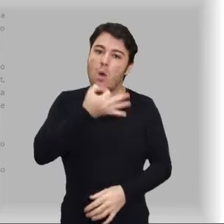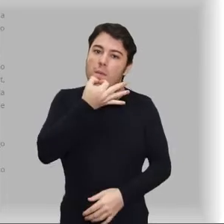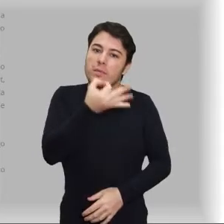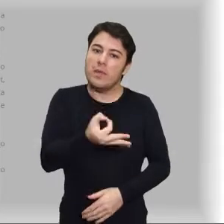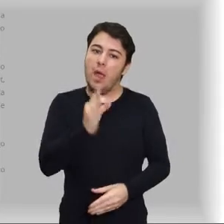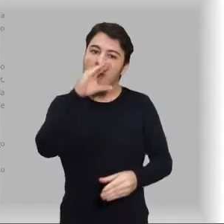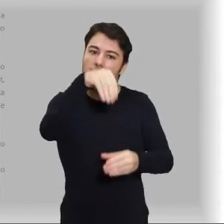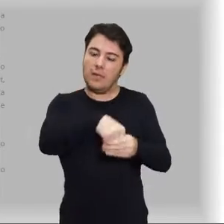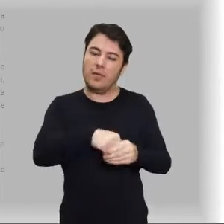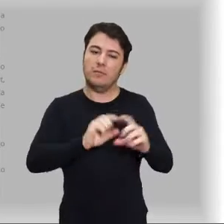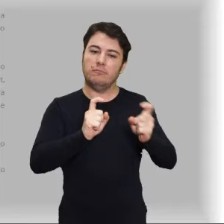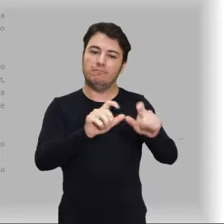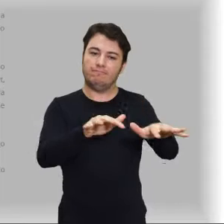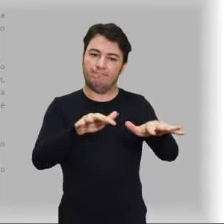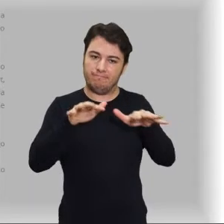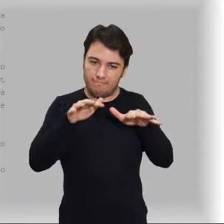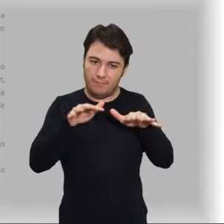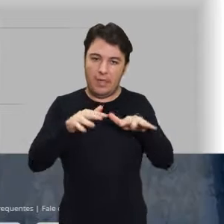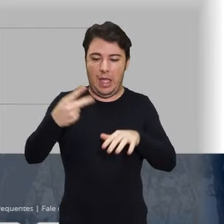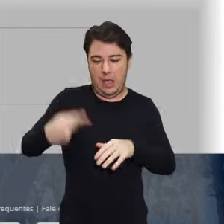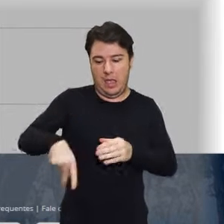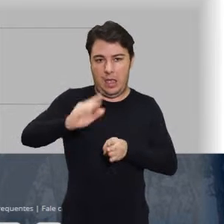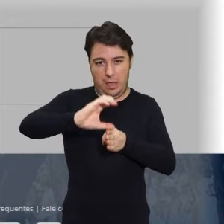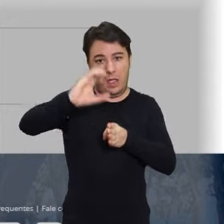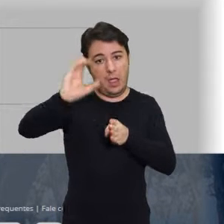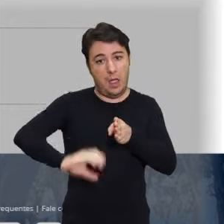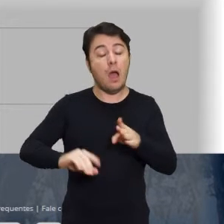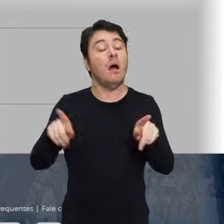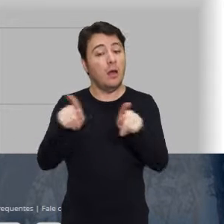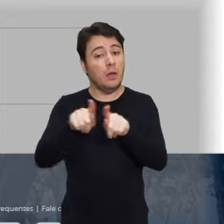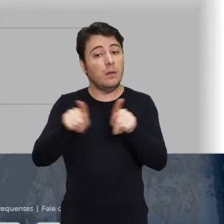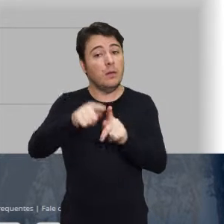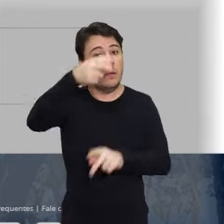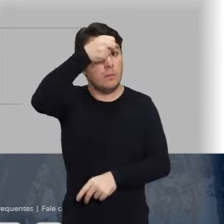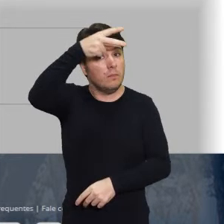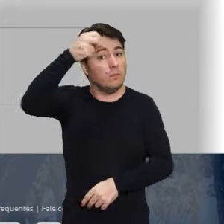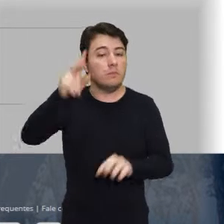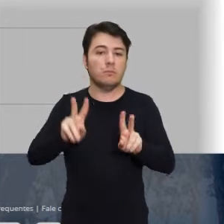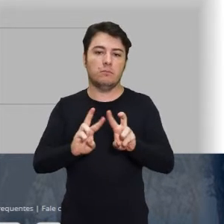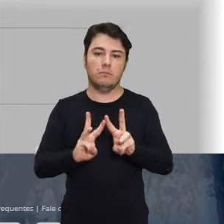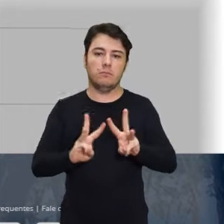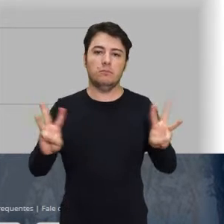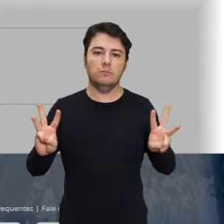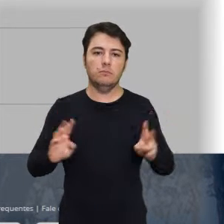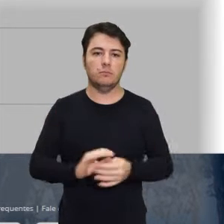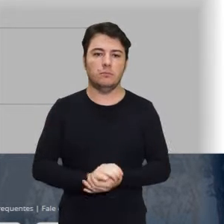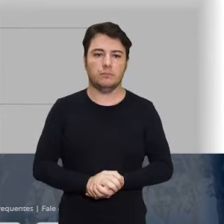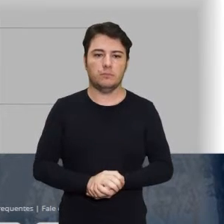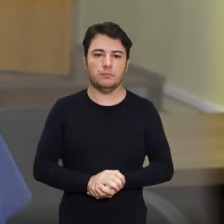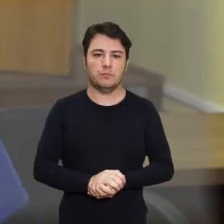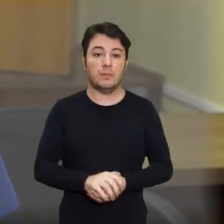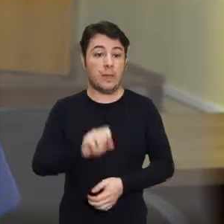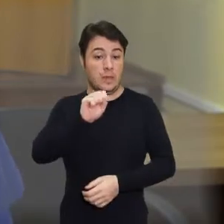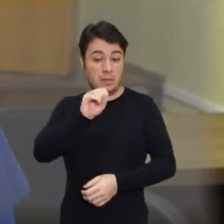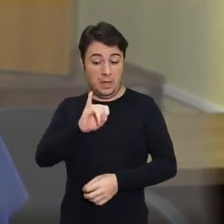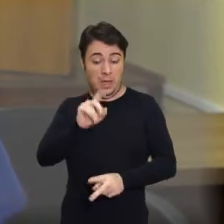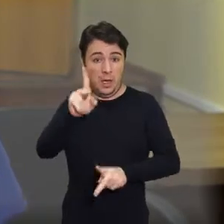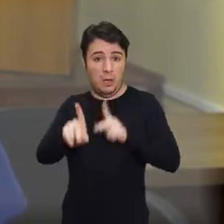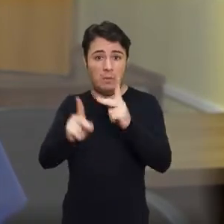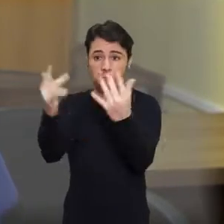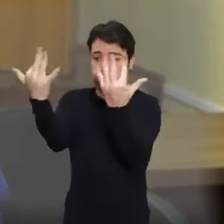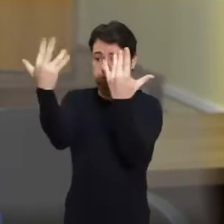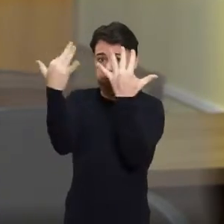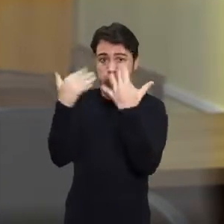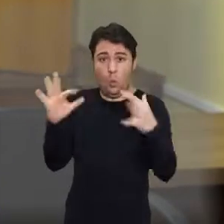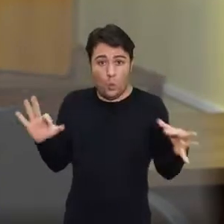planejamento apresentando demandas e sugestões durante as audiências realizadas na Câmara e pelo site da prefeitura quando as